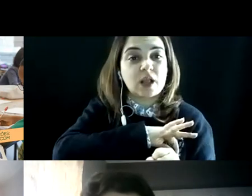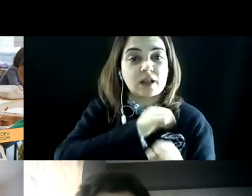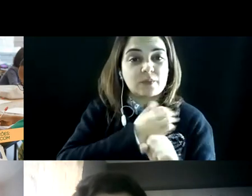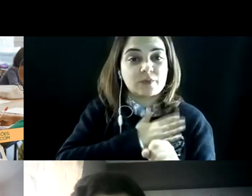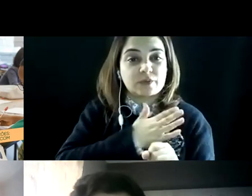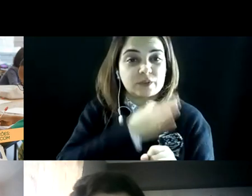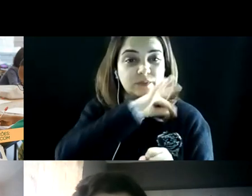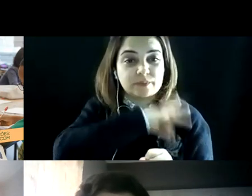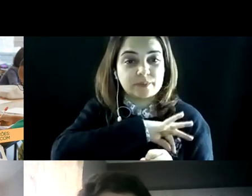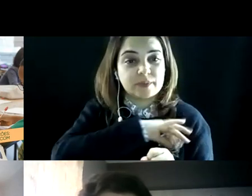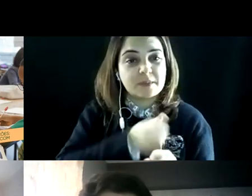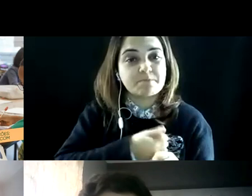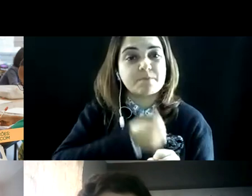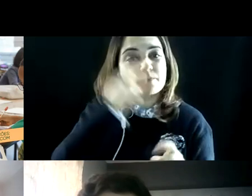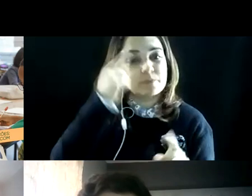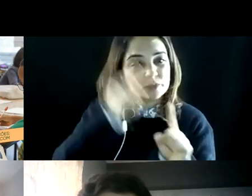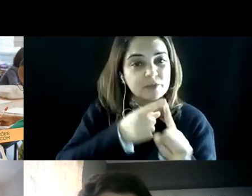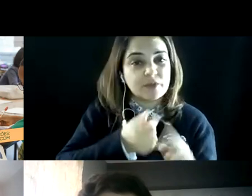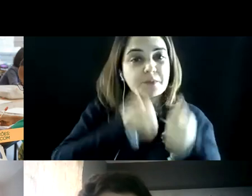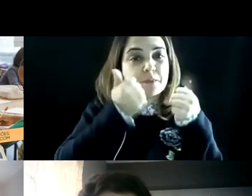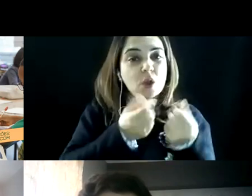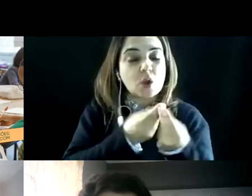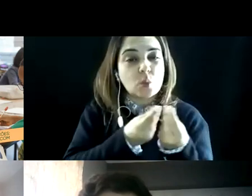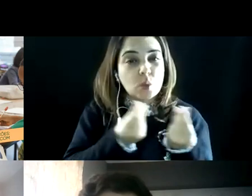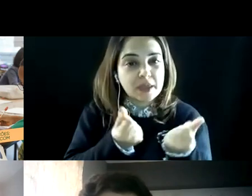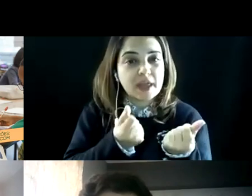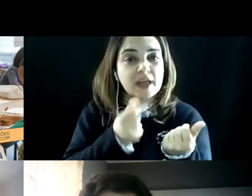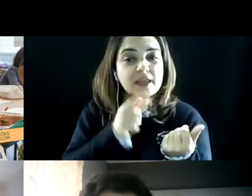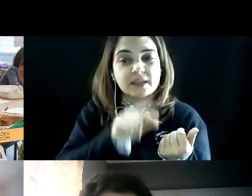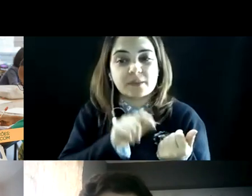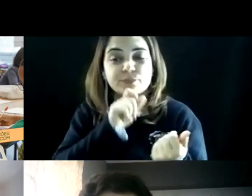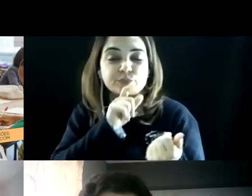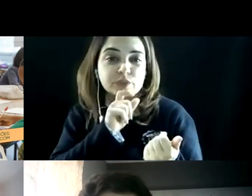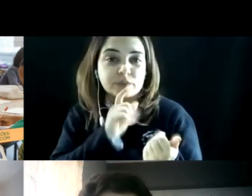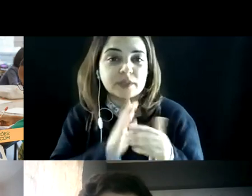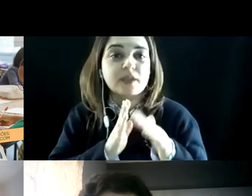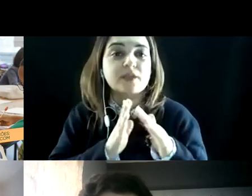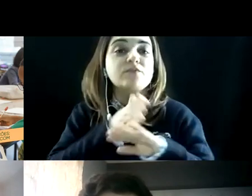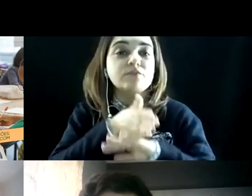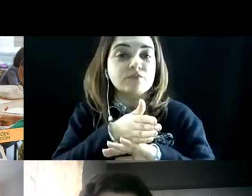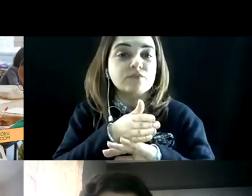qualidade e também a possibilidade do acesso ao ensino superior.